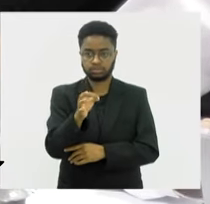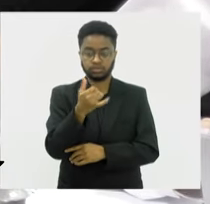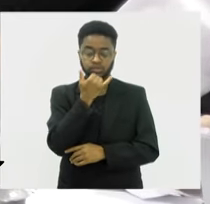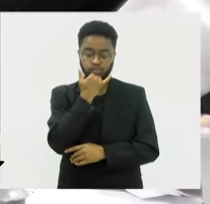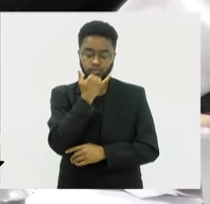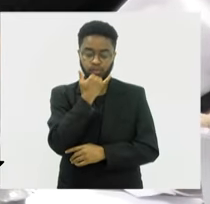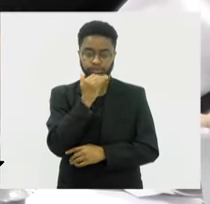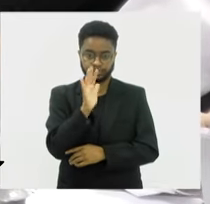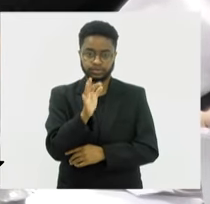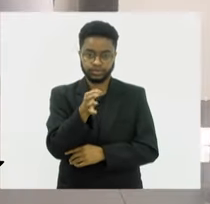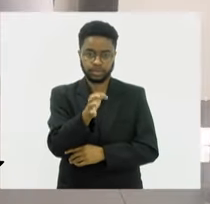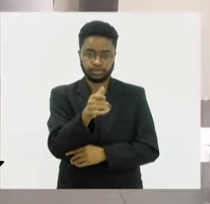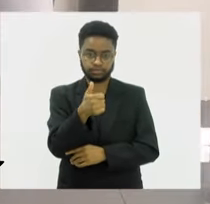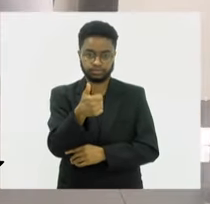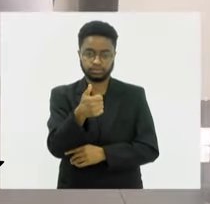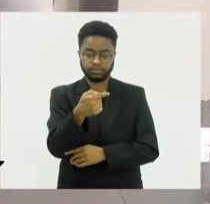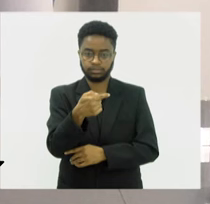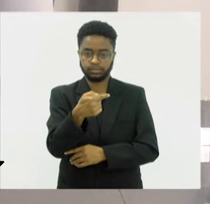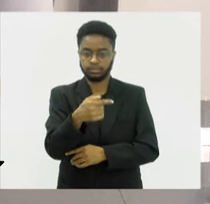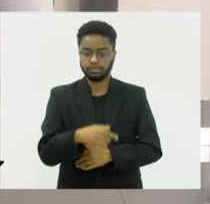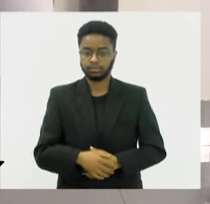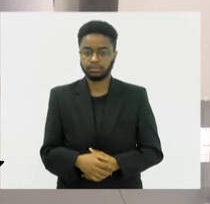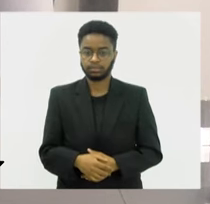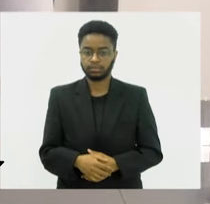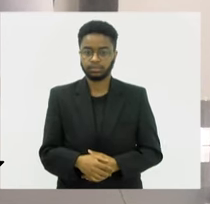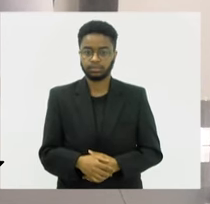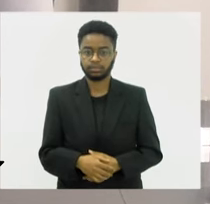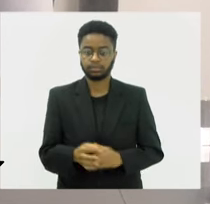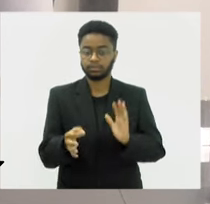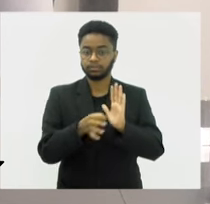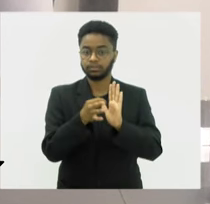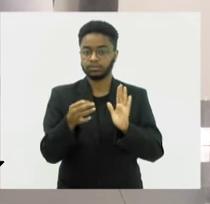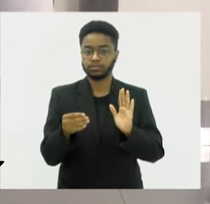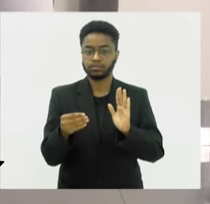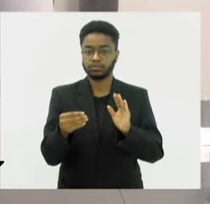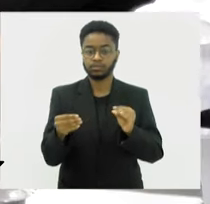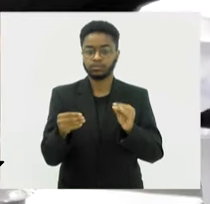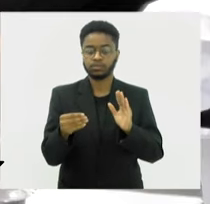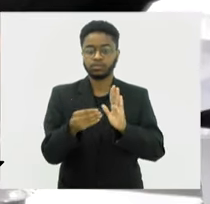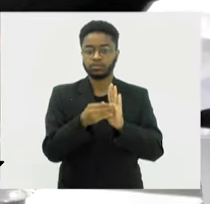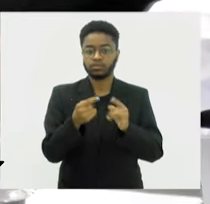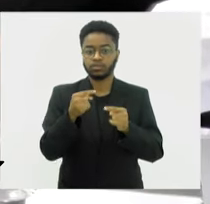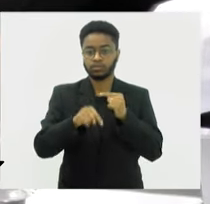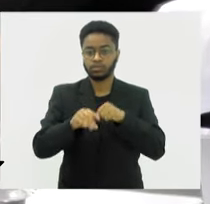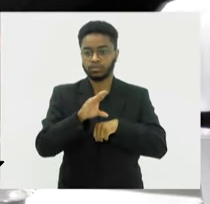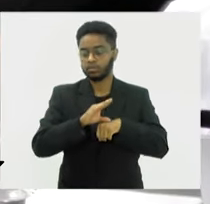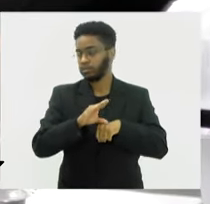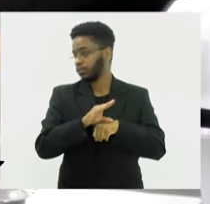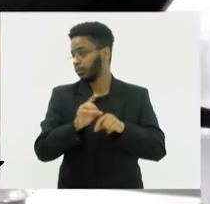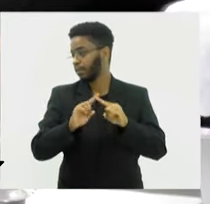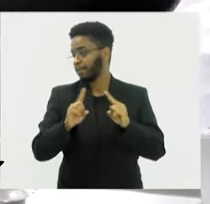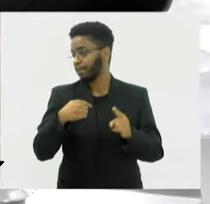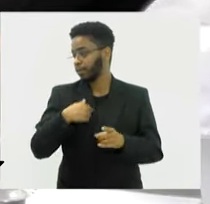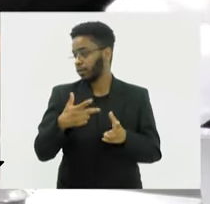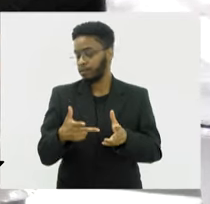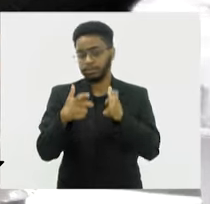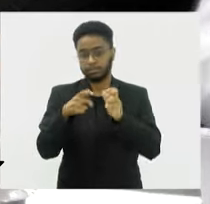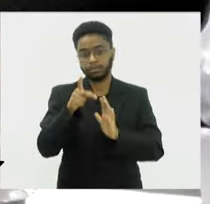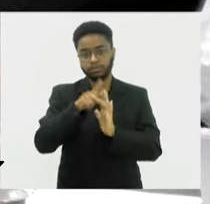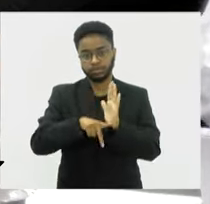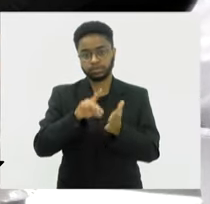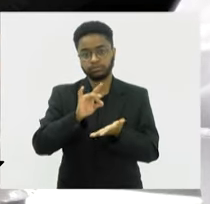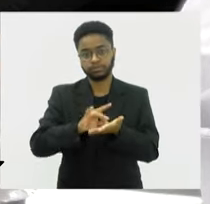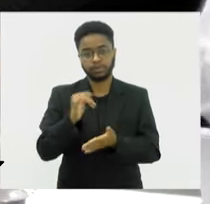desculpe, a gente está no 7. O parecer é pela inconstitucionalidade. Mas eu entendo que o projeto é importante. Deputada